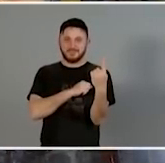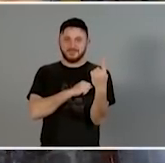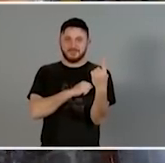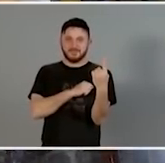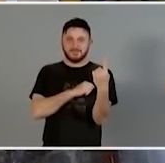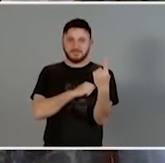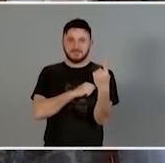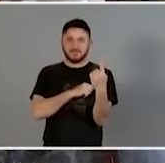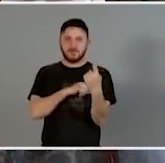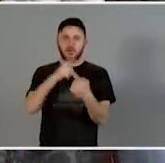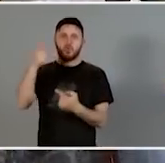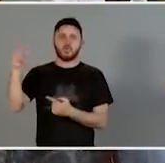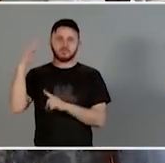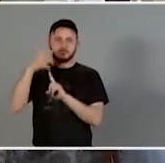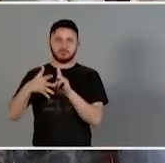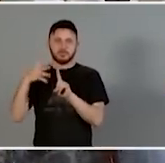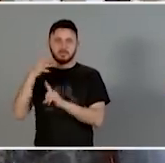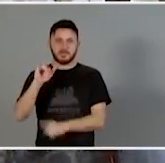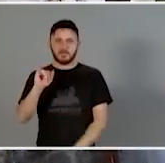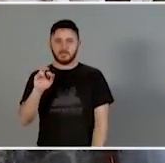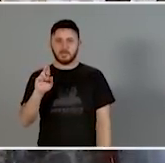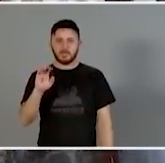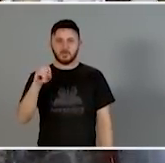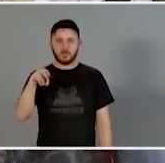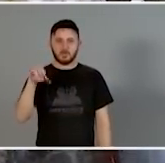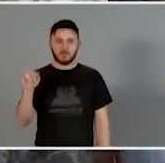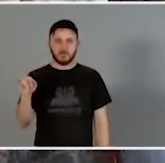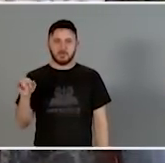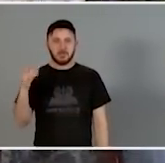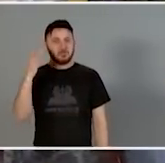Ô, Ironi, eu não sei o tamanho disso aqui, hein?